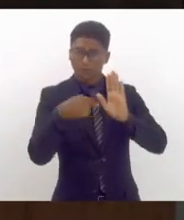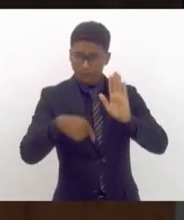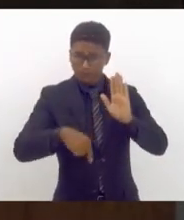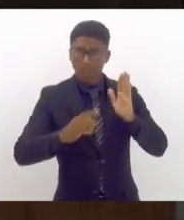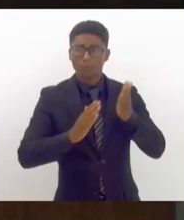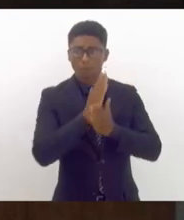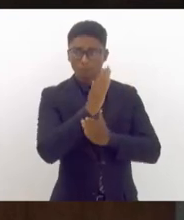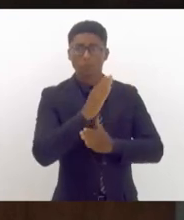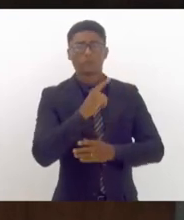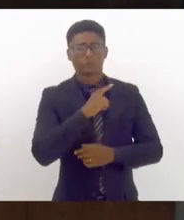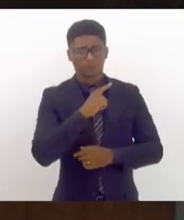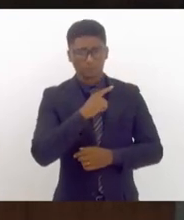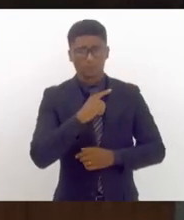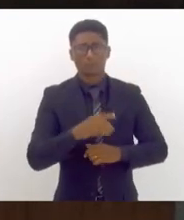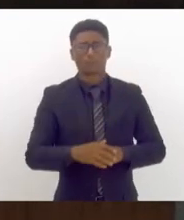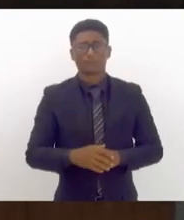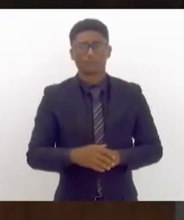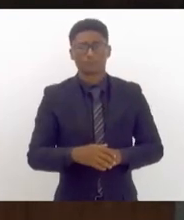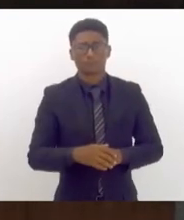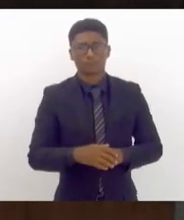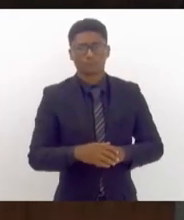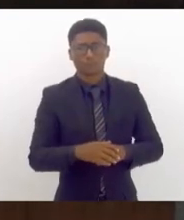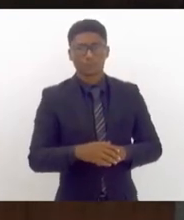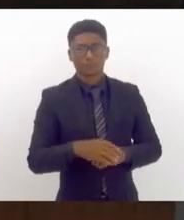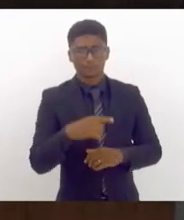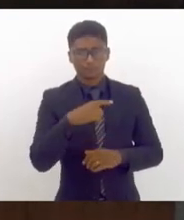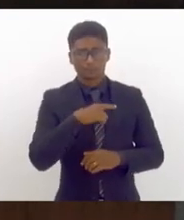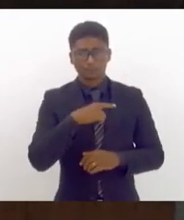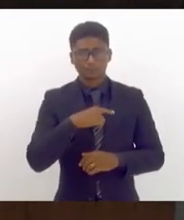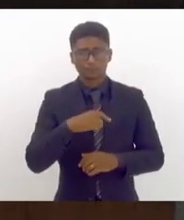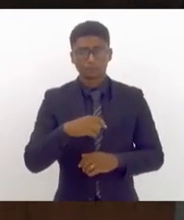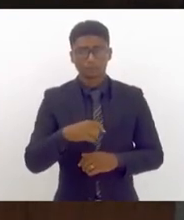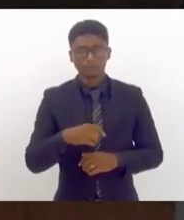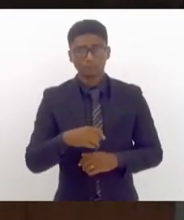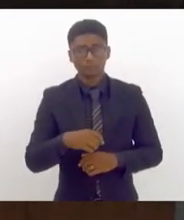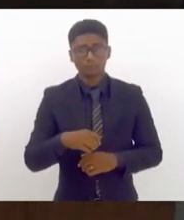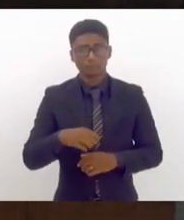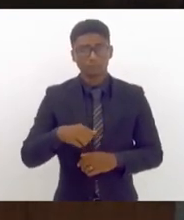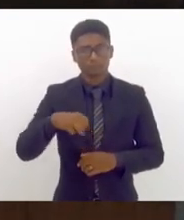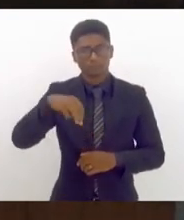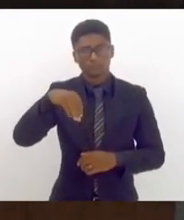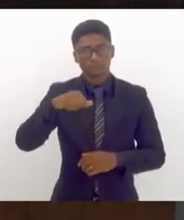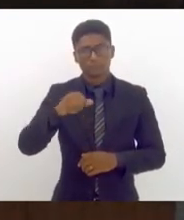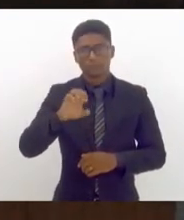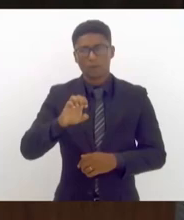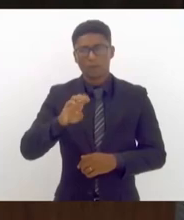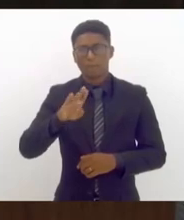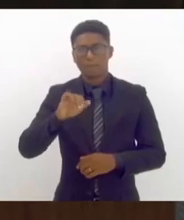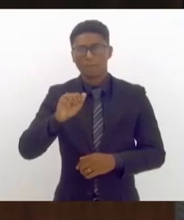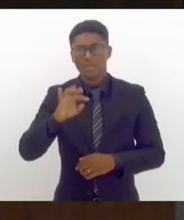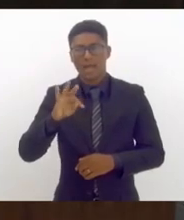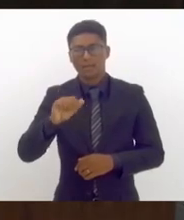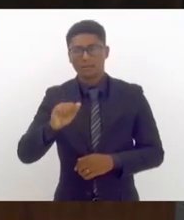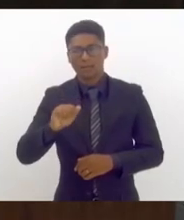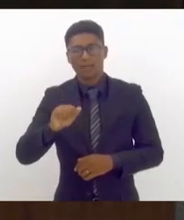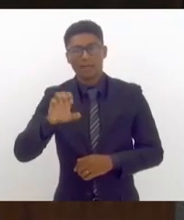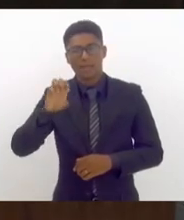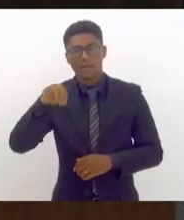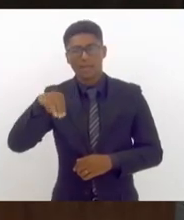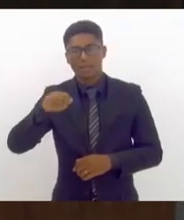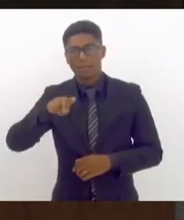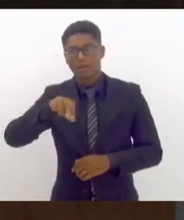casa. Aprovamos aqui o Observatório Mãe Beata de Iemanjá, justamente para que esses dados